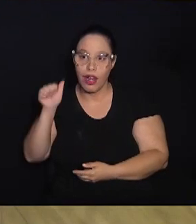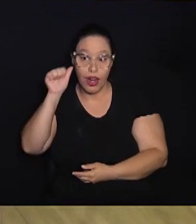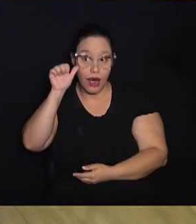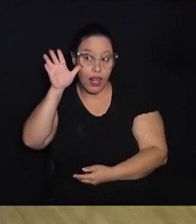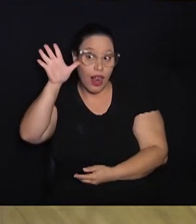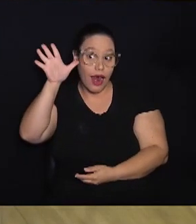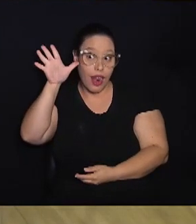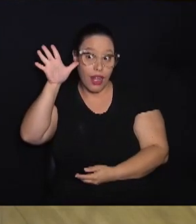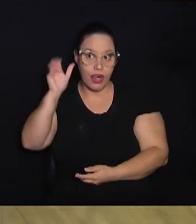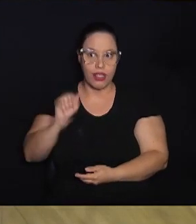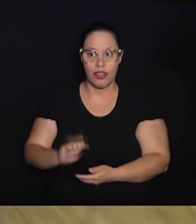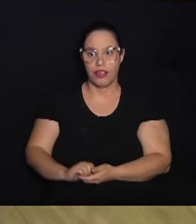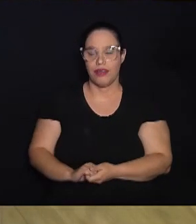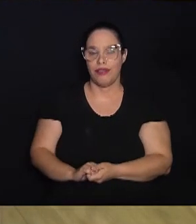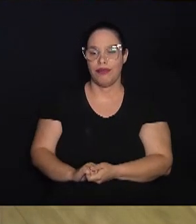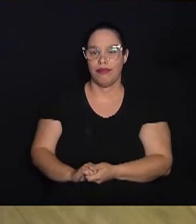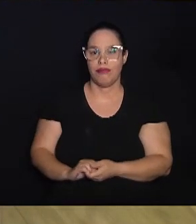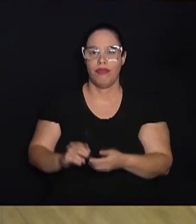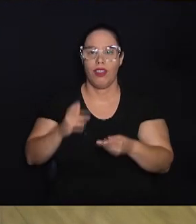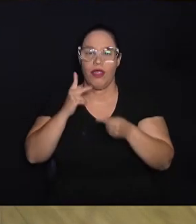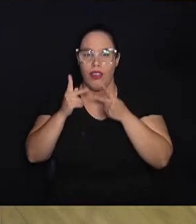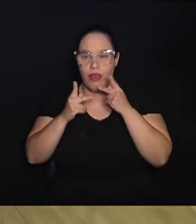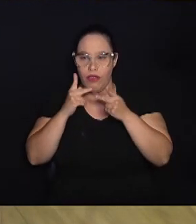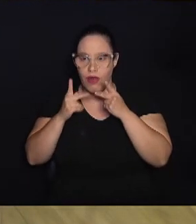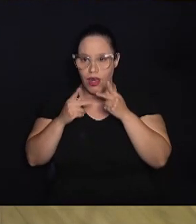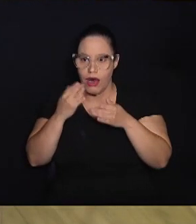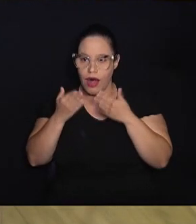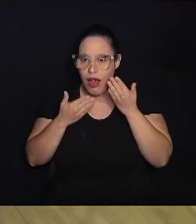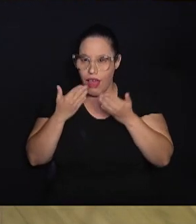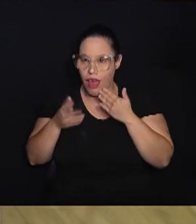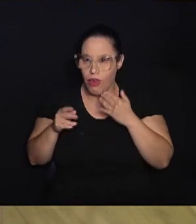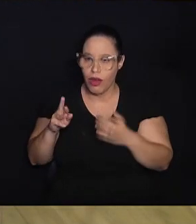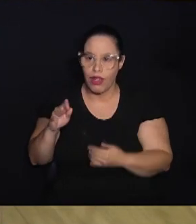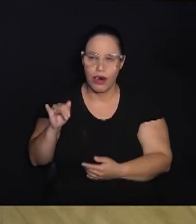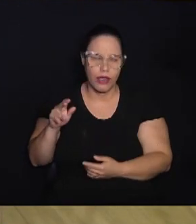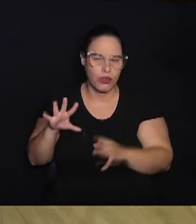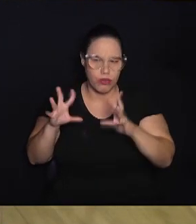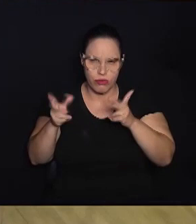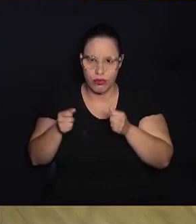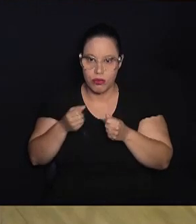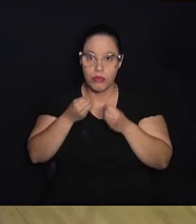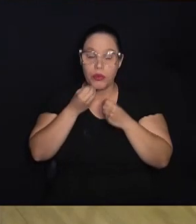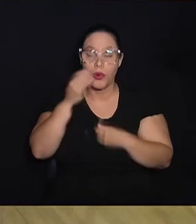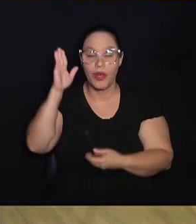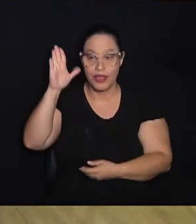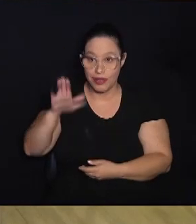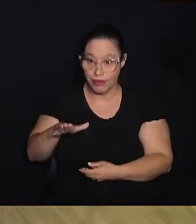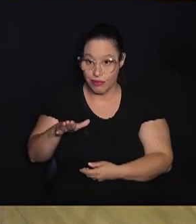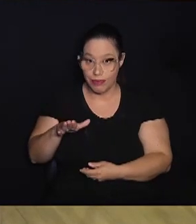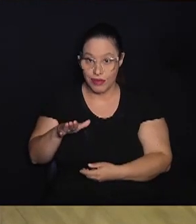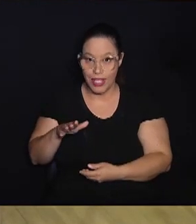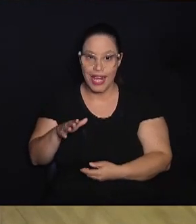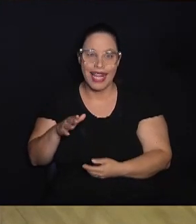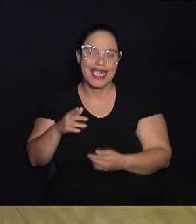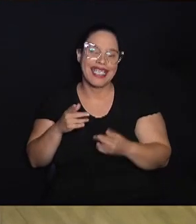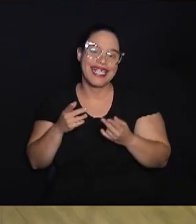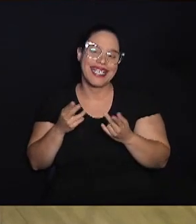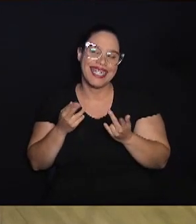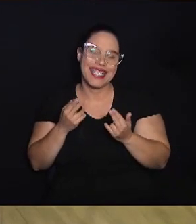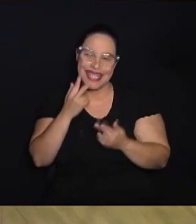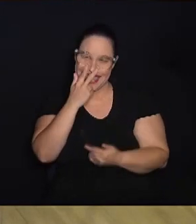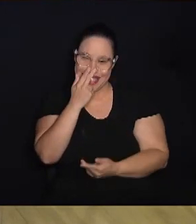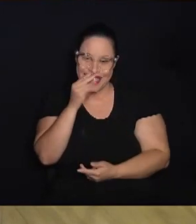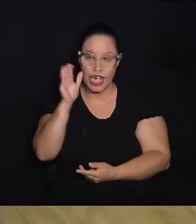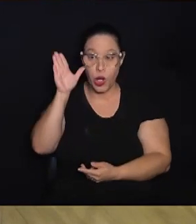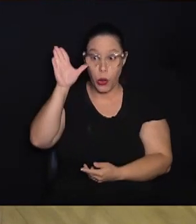Alexandre pra gente falar um pouco de quadrinhos de Gibi de maneira geral e vamos lá Boa tarde eh xará né Vamos falar de quadrinhos